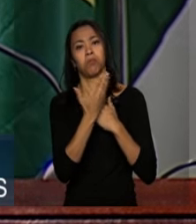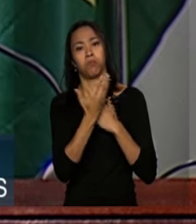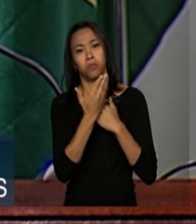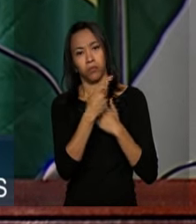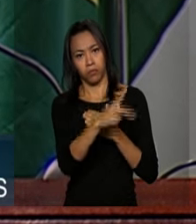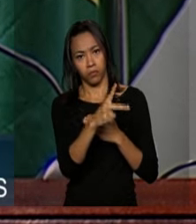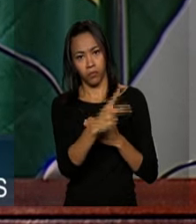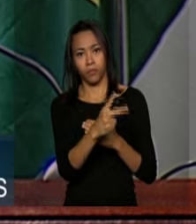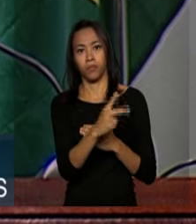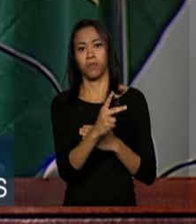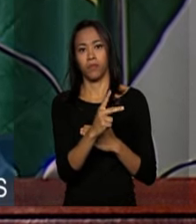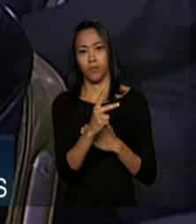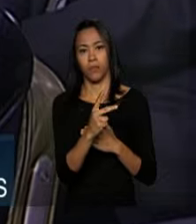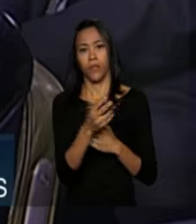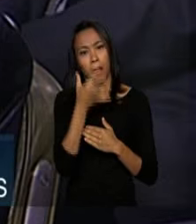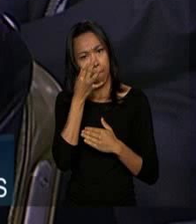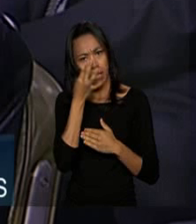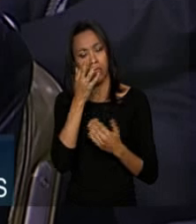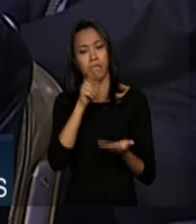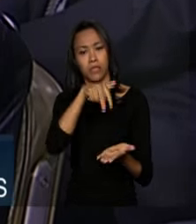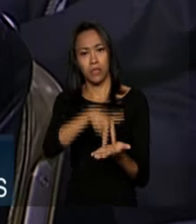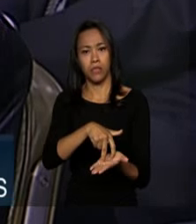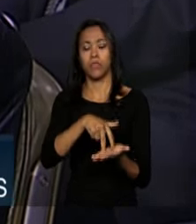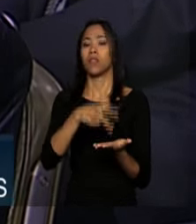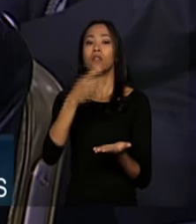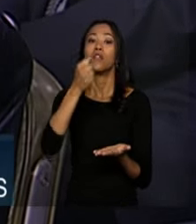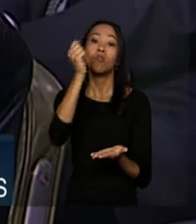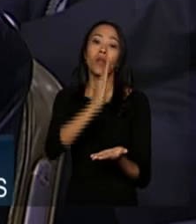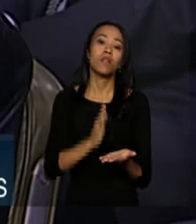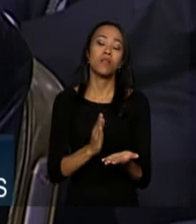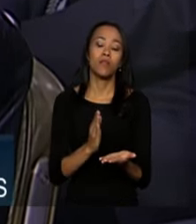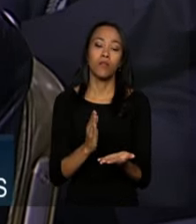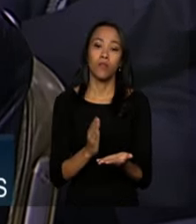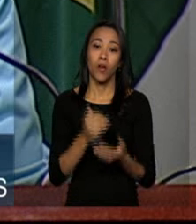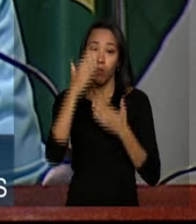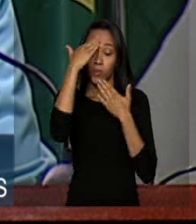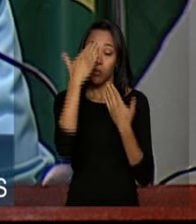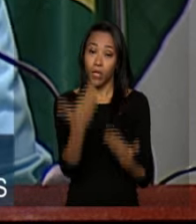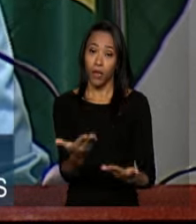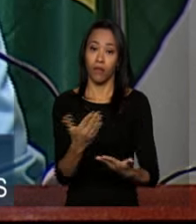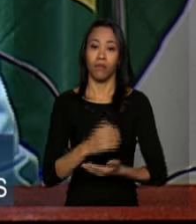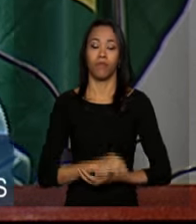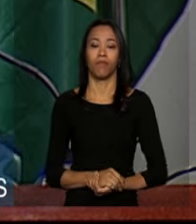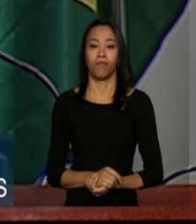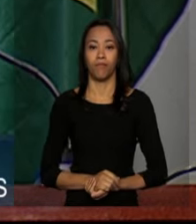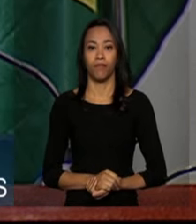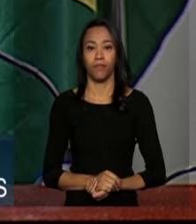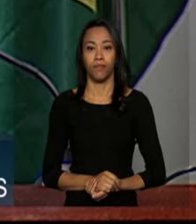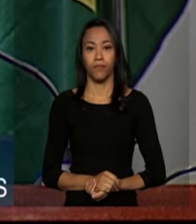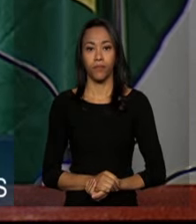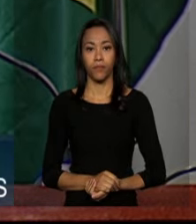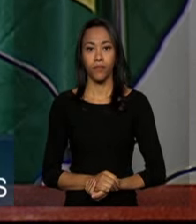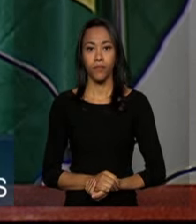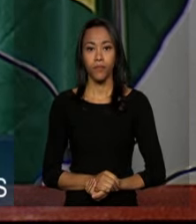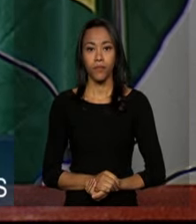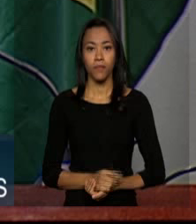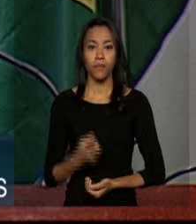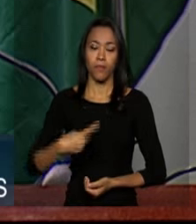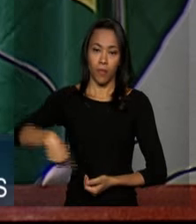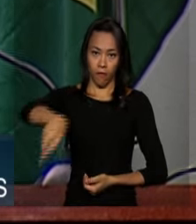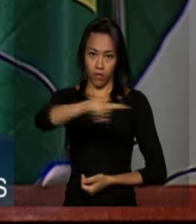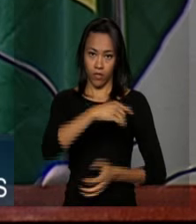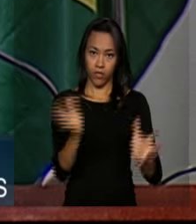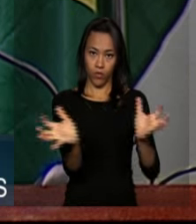nosso embaixador para a presença soberana do Brasil no mundo. Muito obrigado, embaixador. Caros